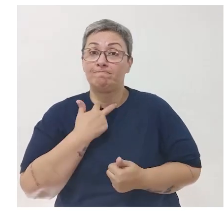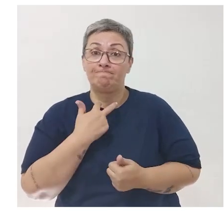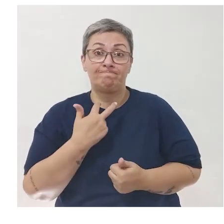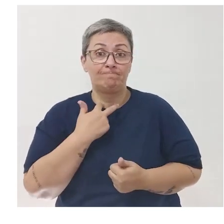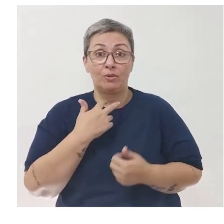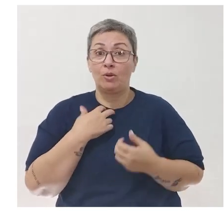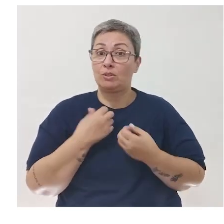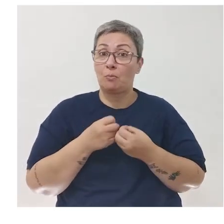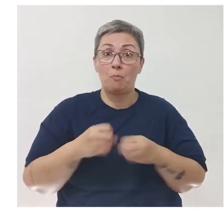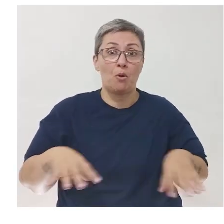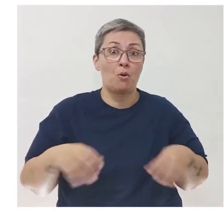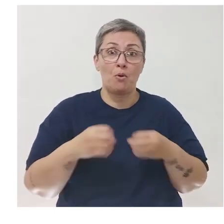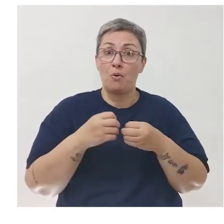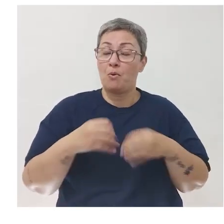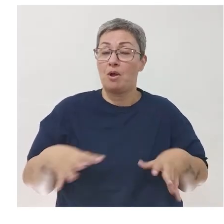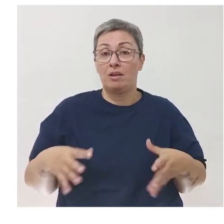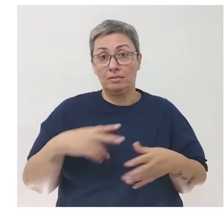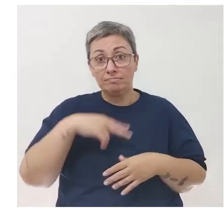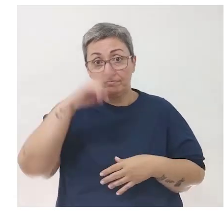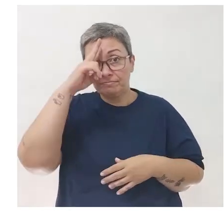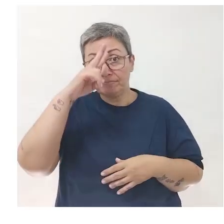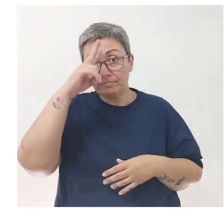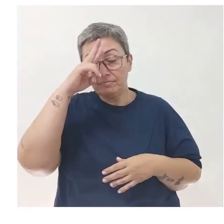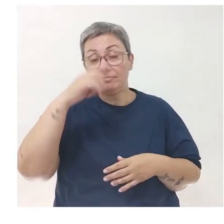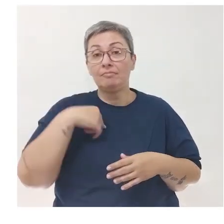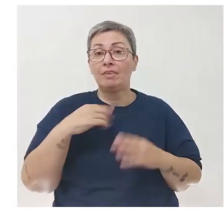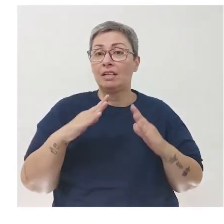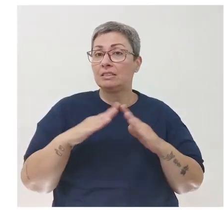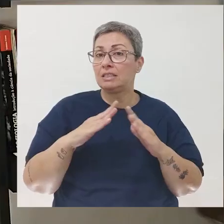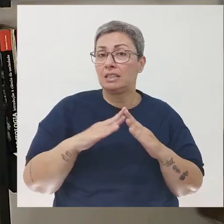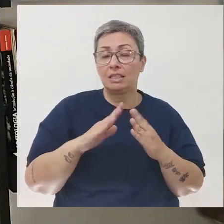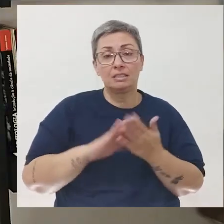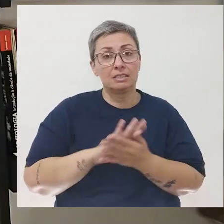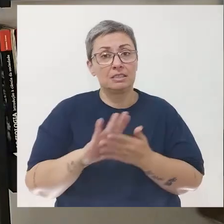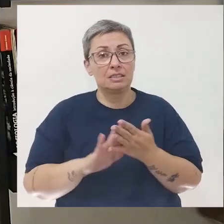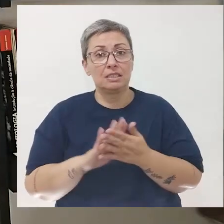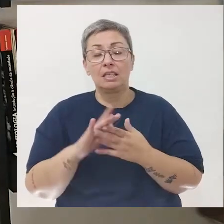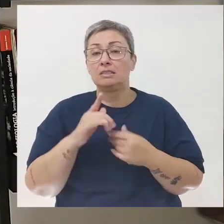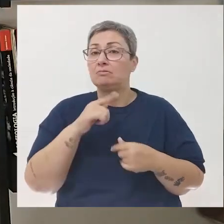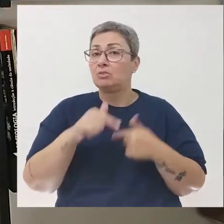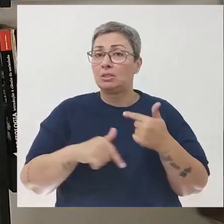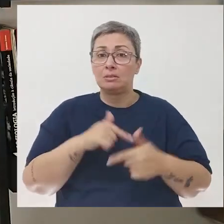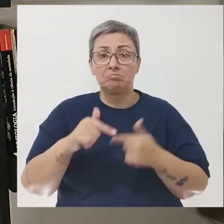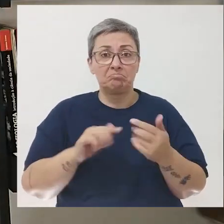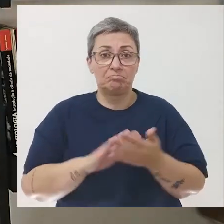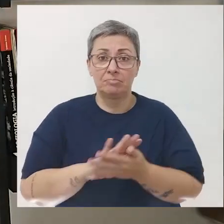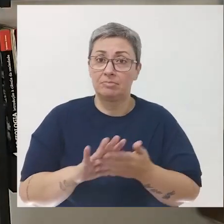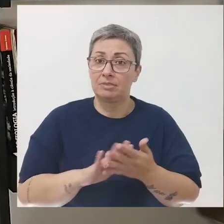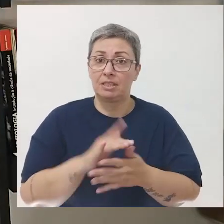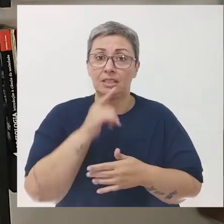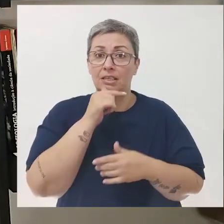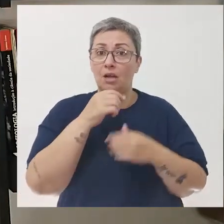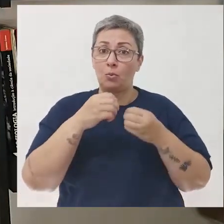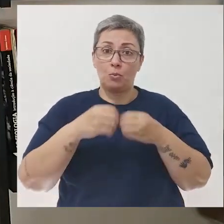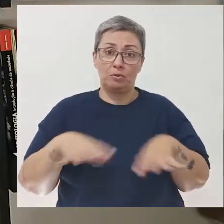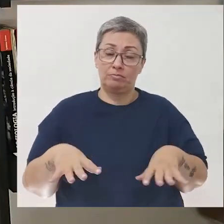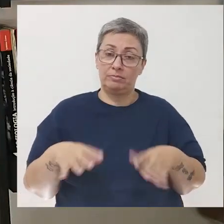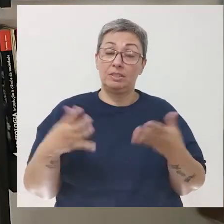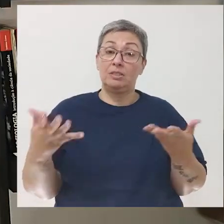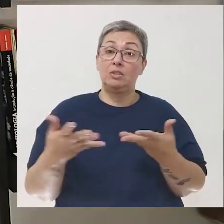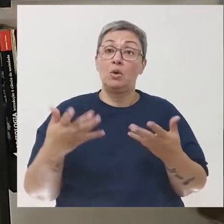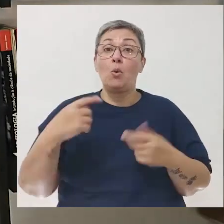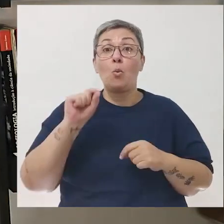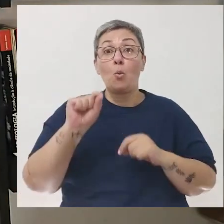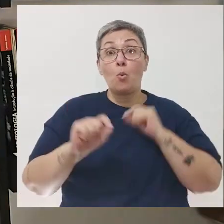deve desperdiçar. Lembra? Nem na nossa casa, nem no nosso trabalho, tá? Olha só